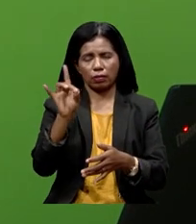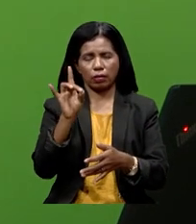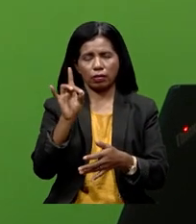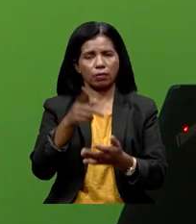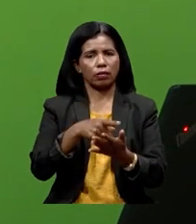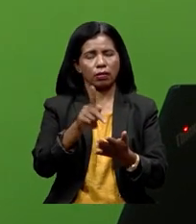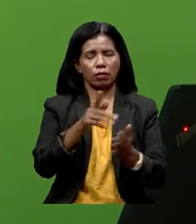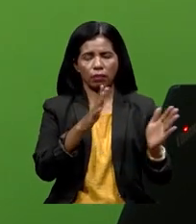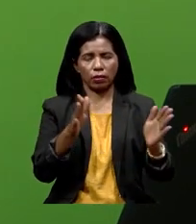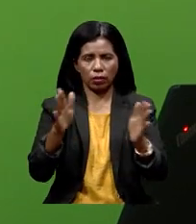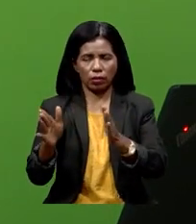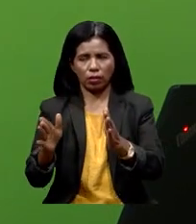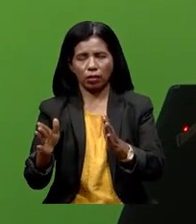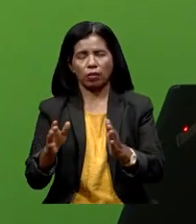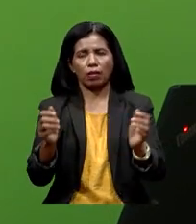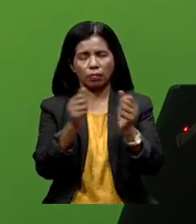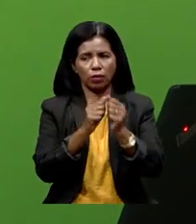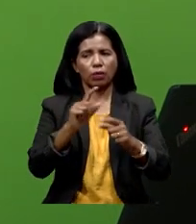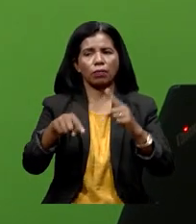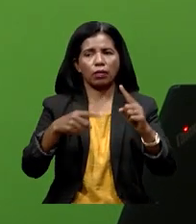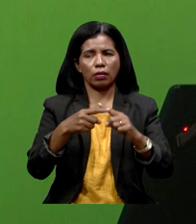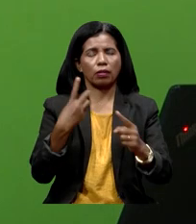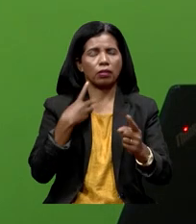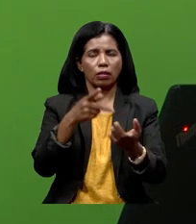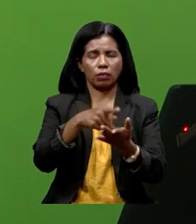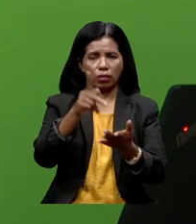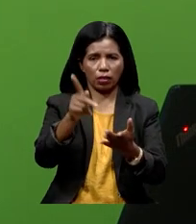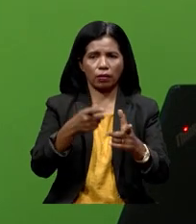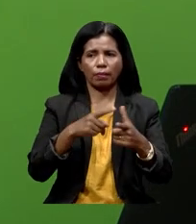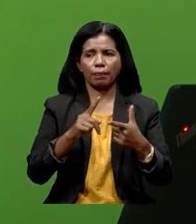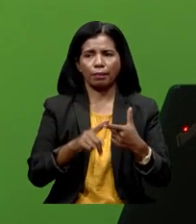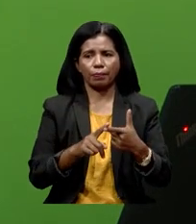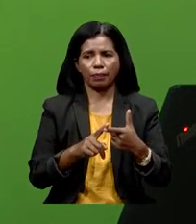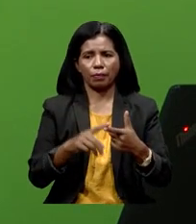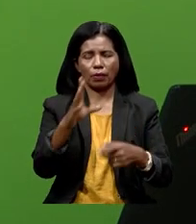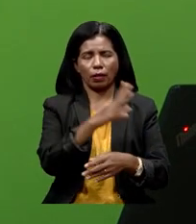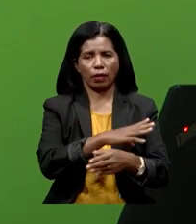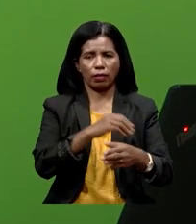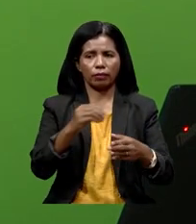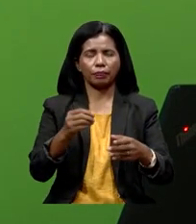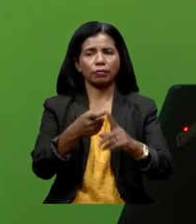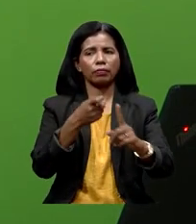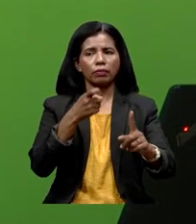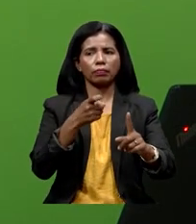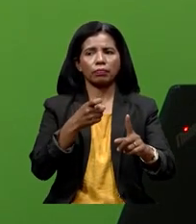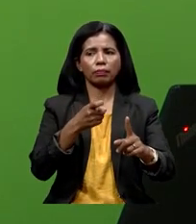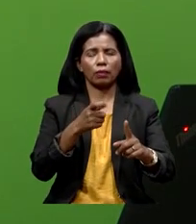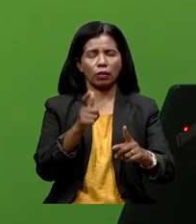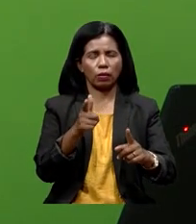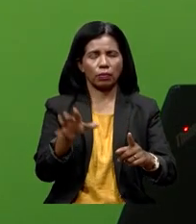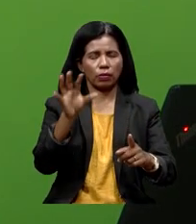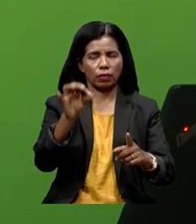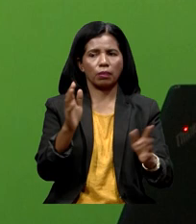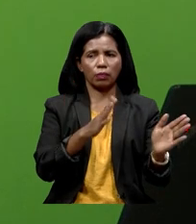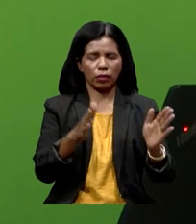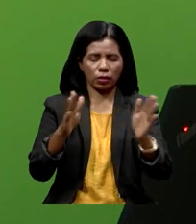ne proceso de halde versão parcialmente o hira santo fenta lo pagamento no usi no 29% maknya proceso